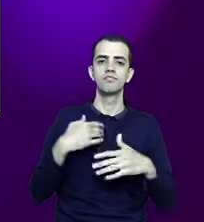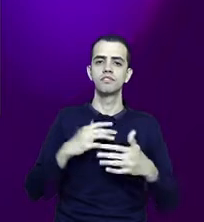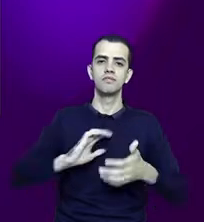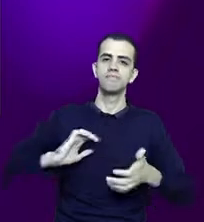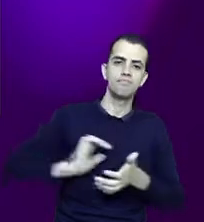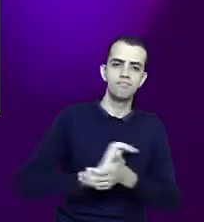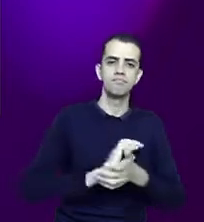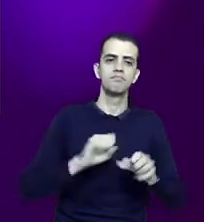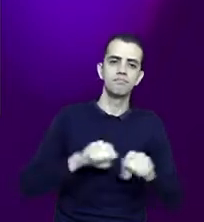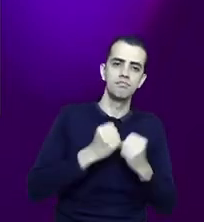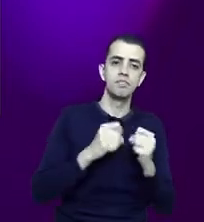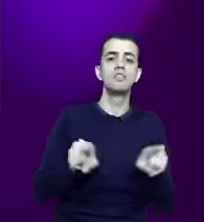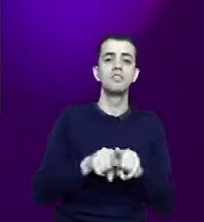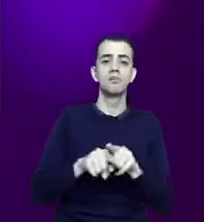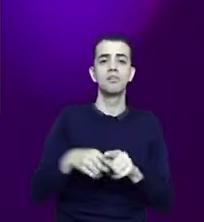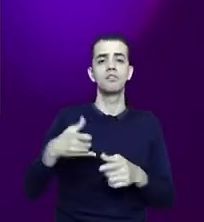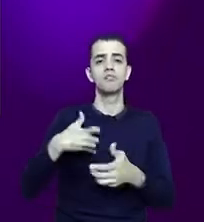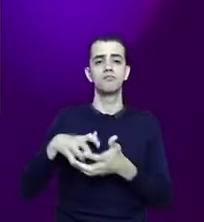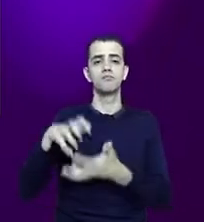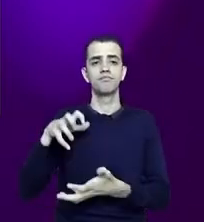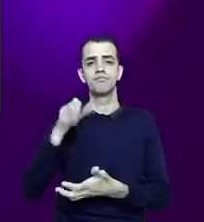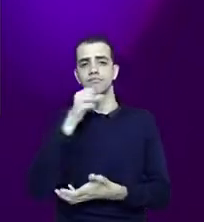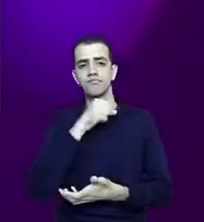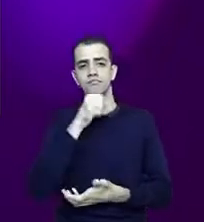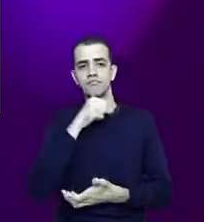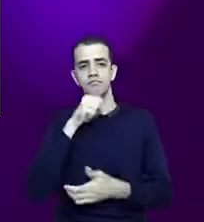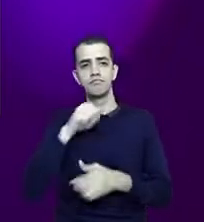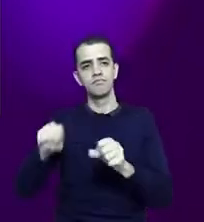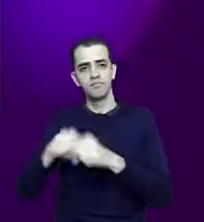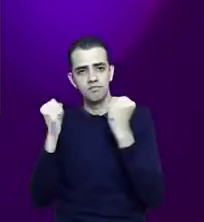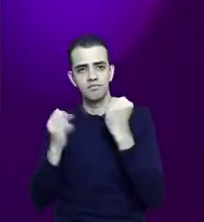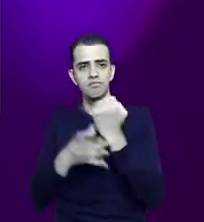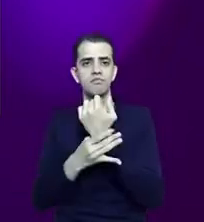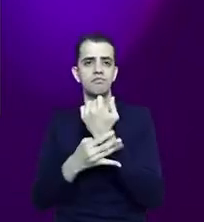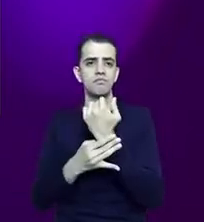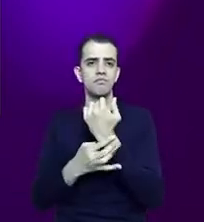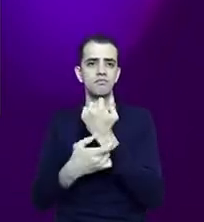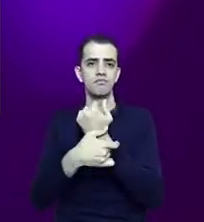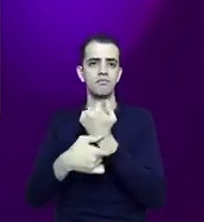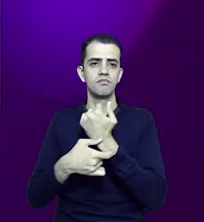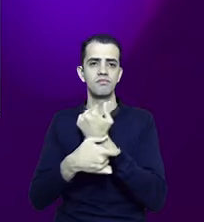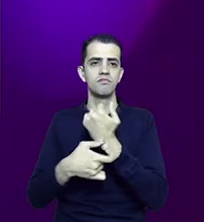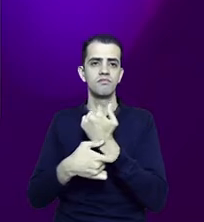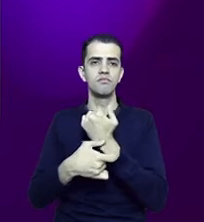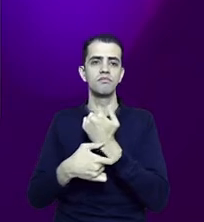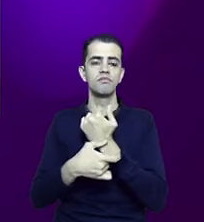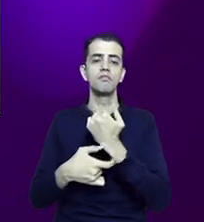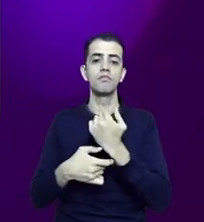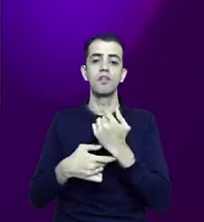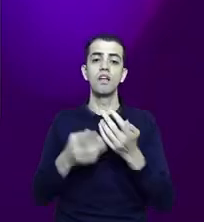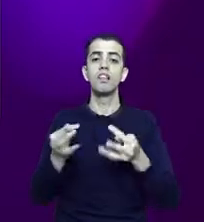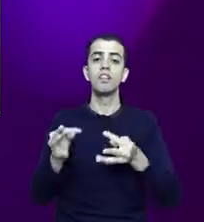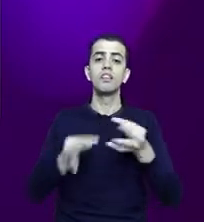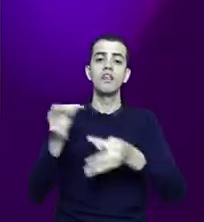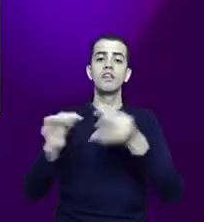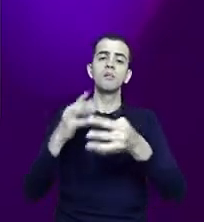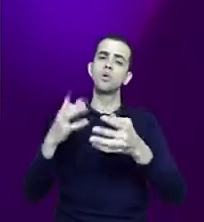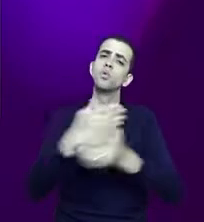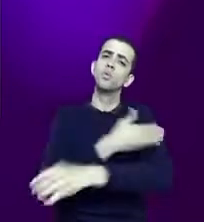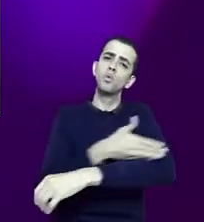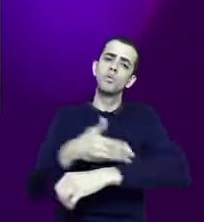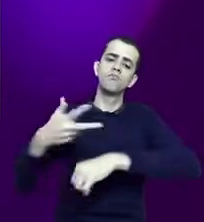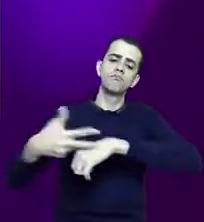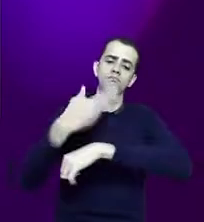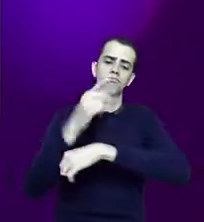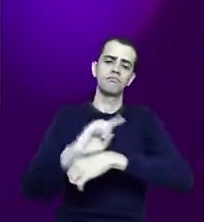os idosos. O seu tratamento ainda, em grande parte, é realizado de forma não cirúrgica